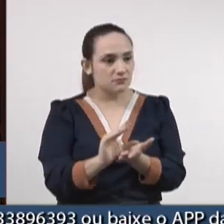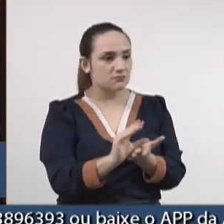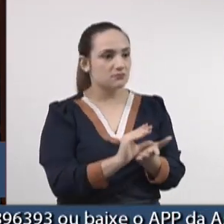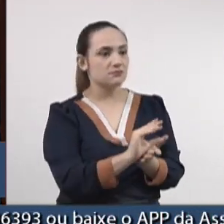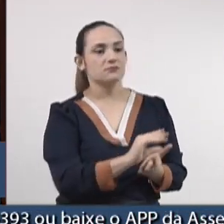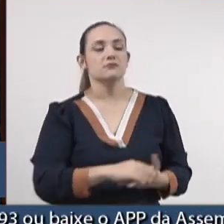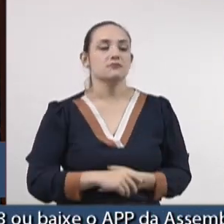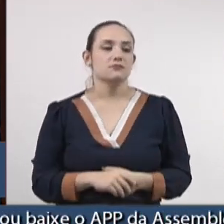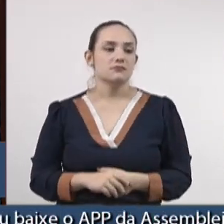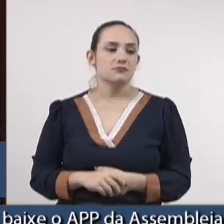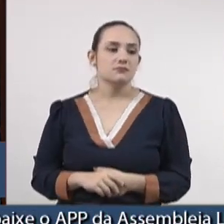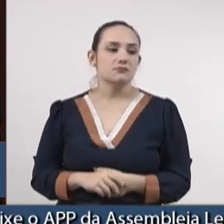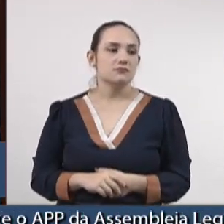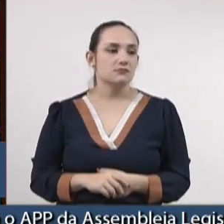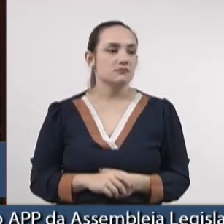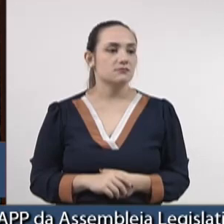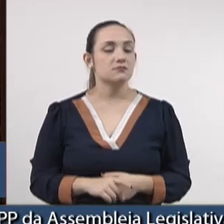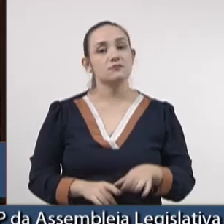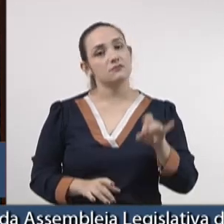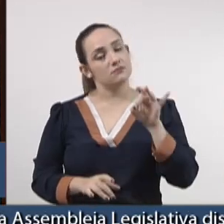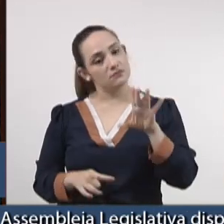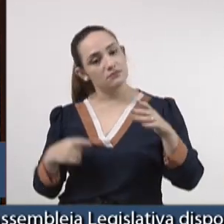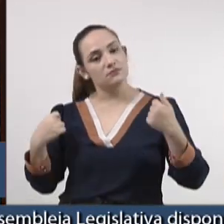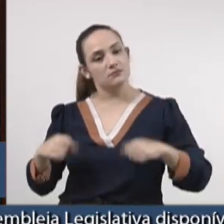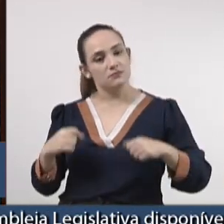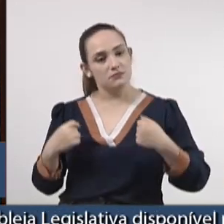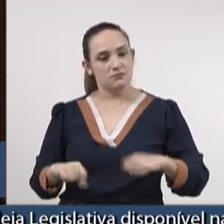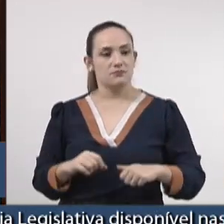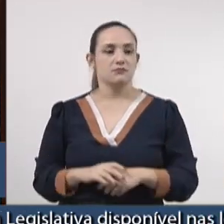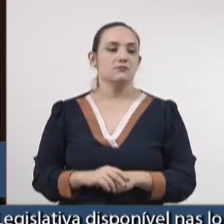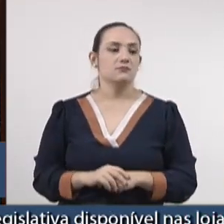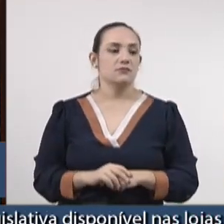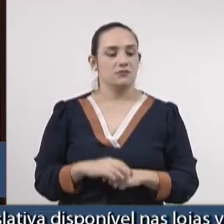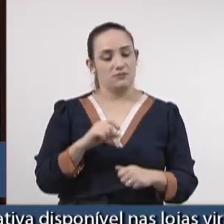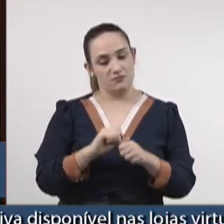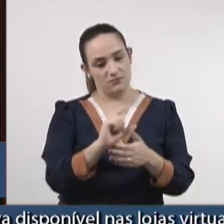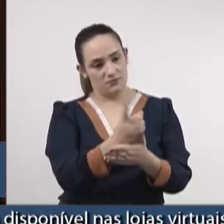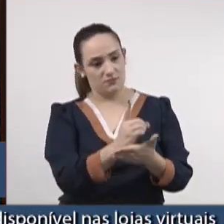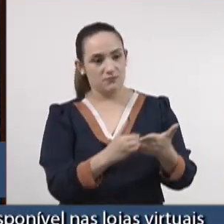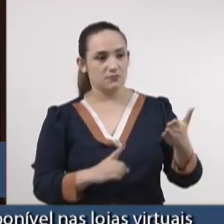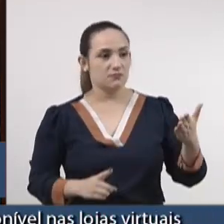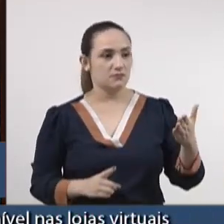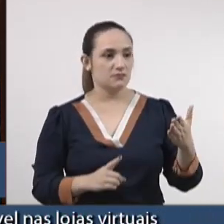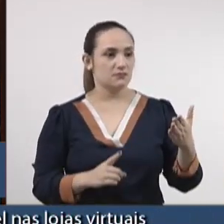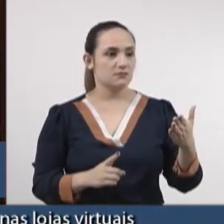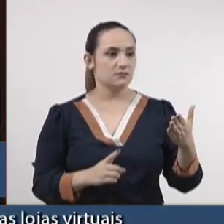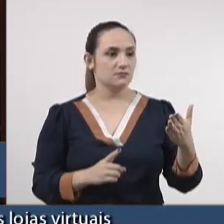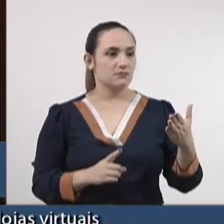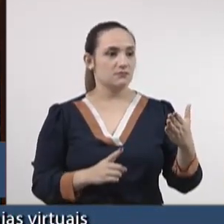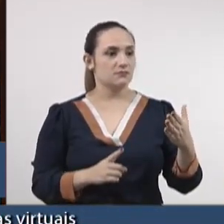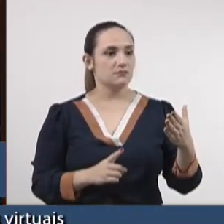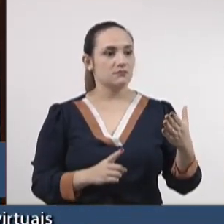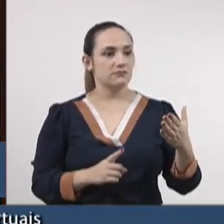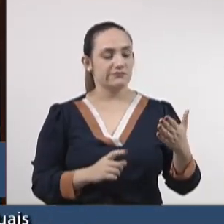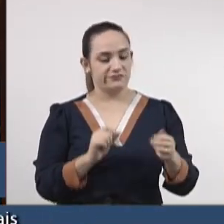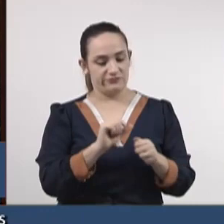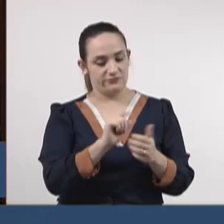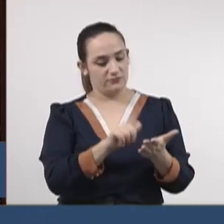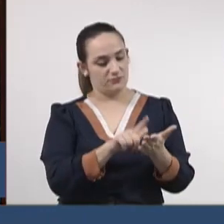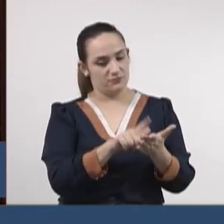calcular apenas precisamos depois de preenchida declaração preencher a ficha